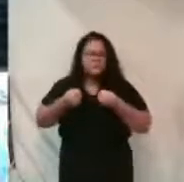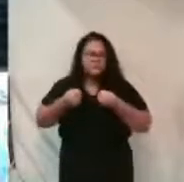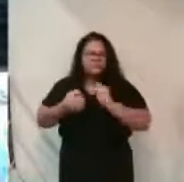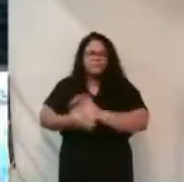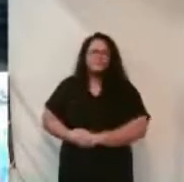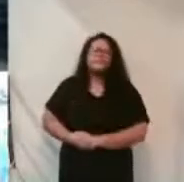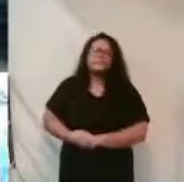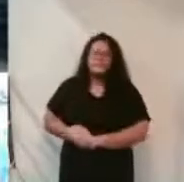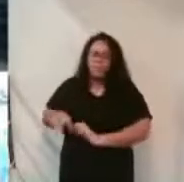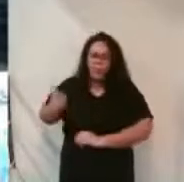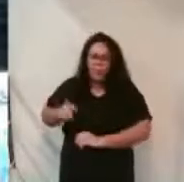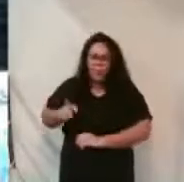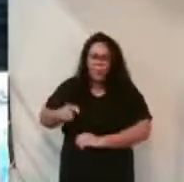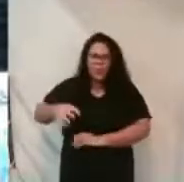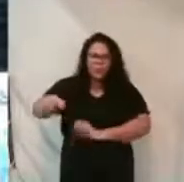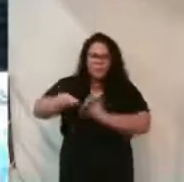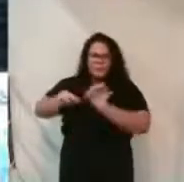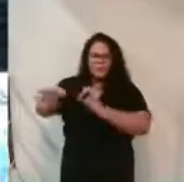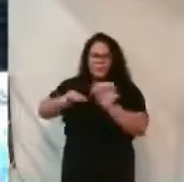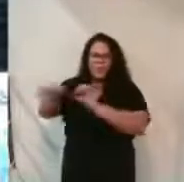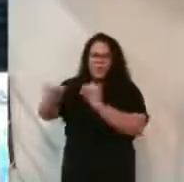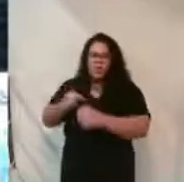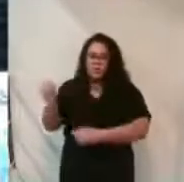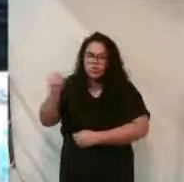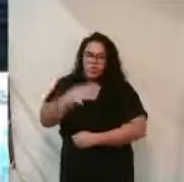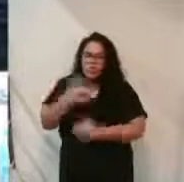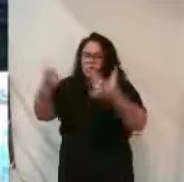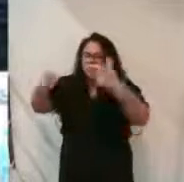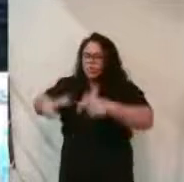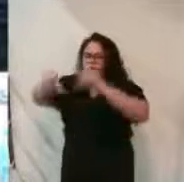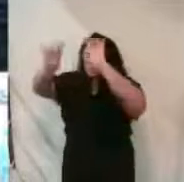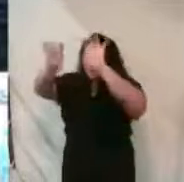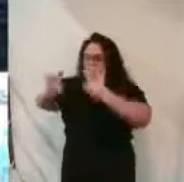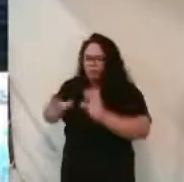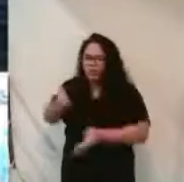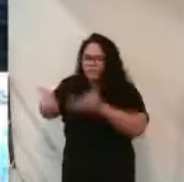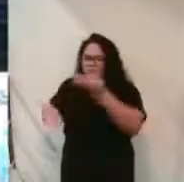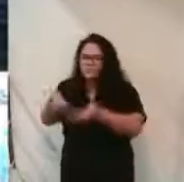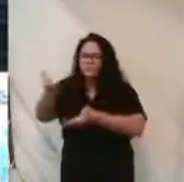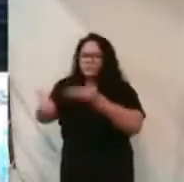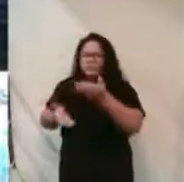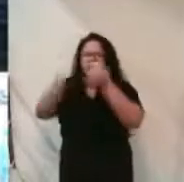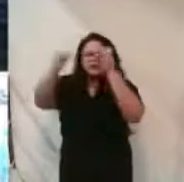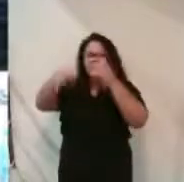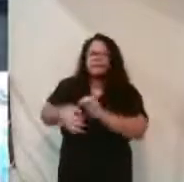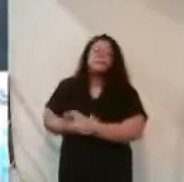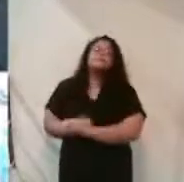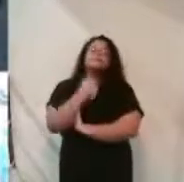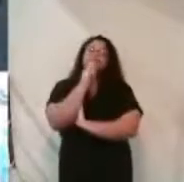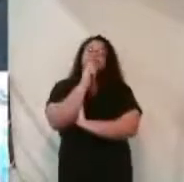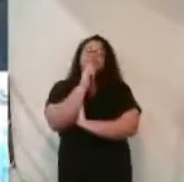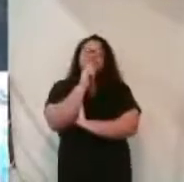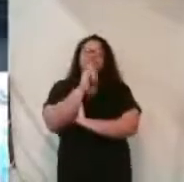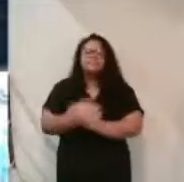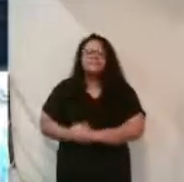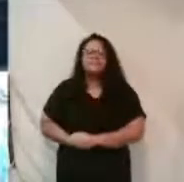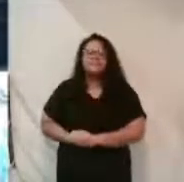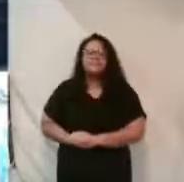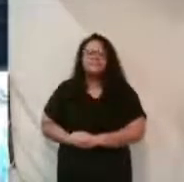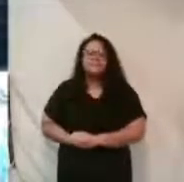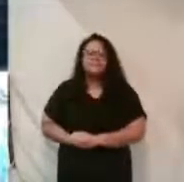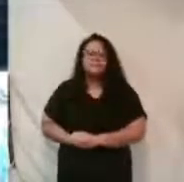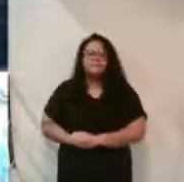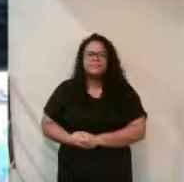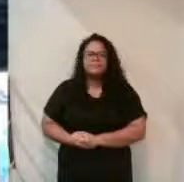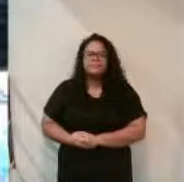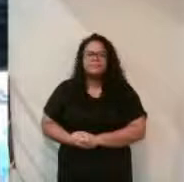três municípios aqui. Carnaubeira da Penha, foi citado como exemplo aqui, transporta o seu resíduo para um aterro em Arco Verde a uma distância